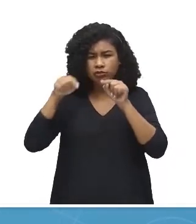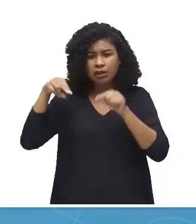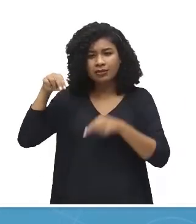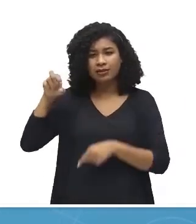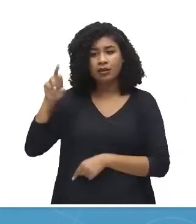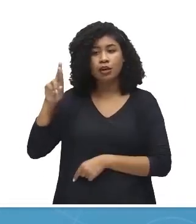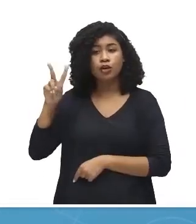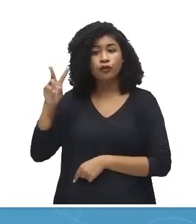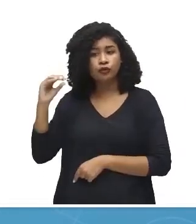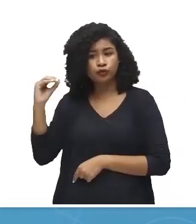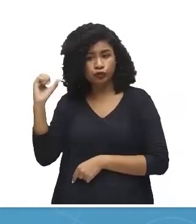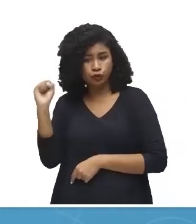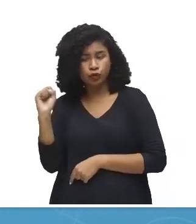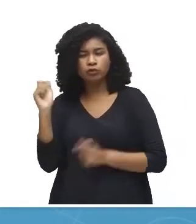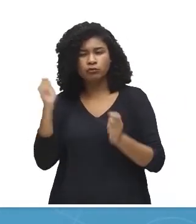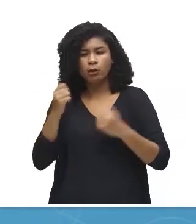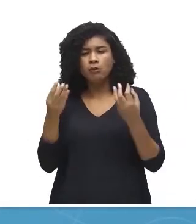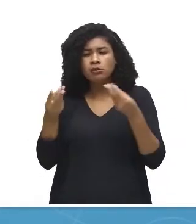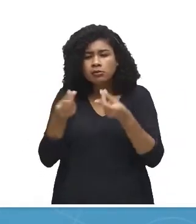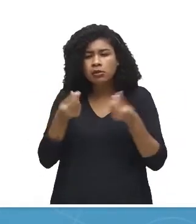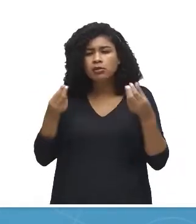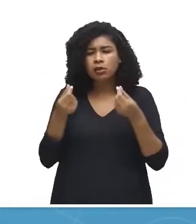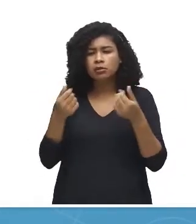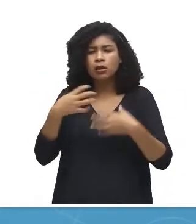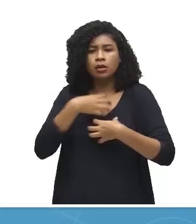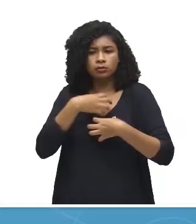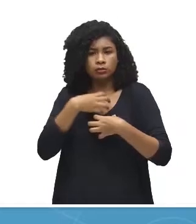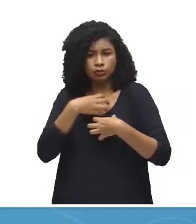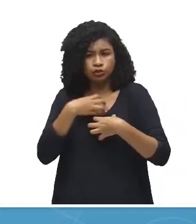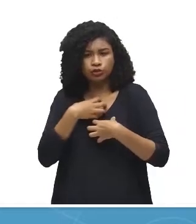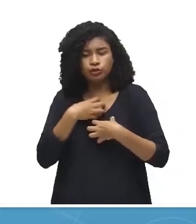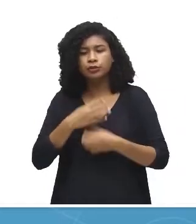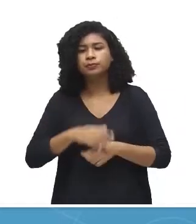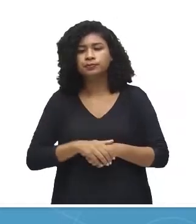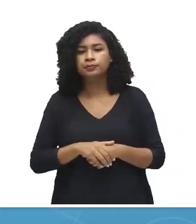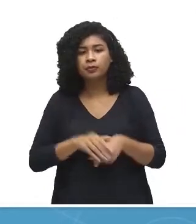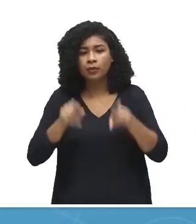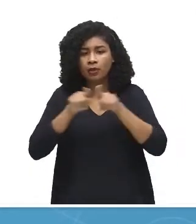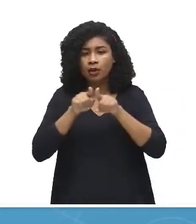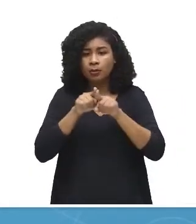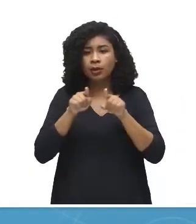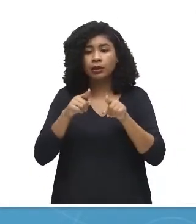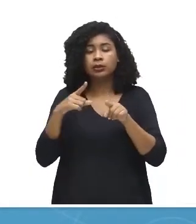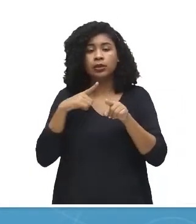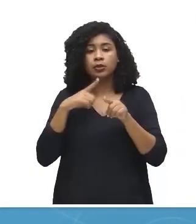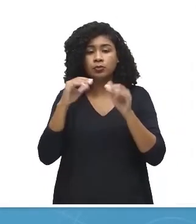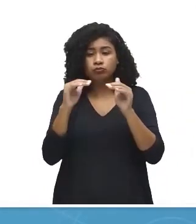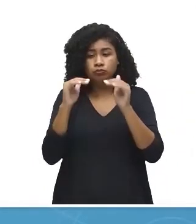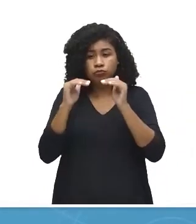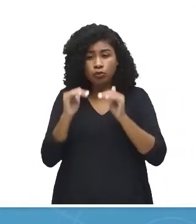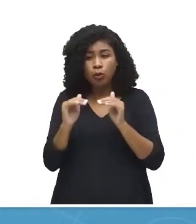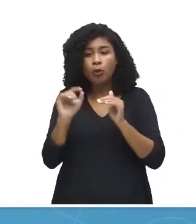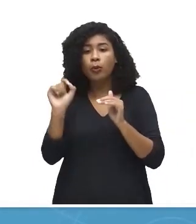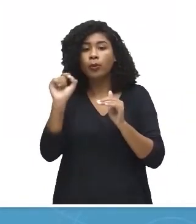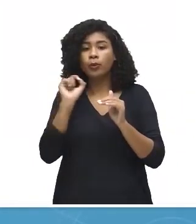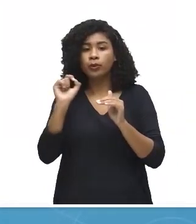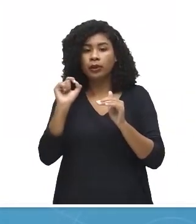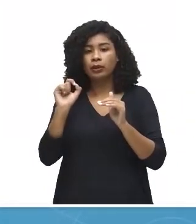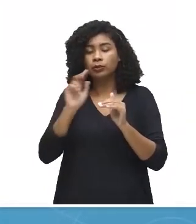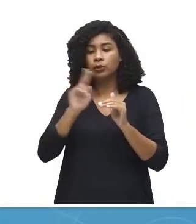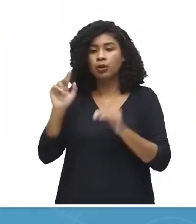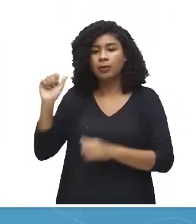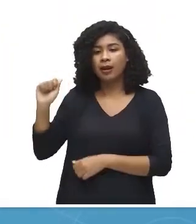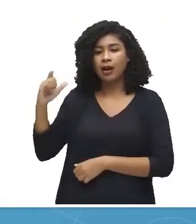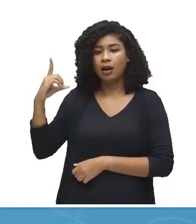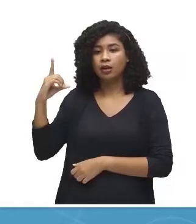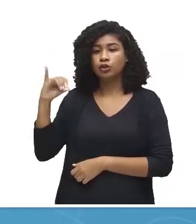que vão ajudar ali na sensação da nossa pele, no nosso tato. E logo aqui a gente tem o nosso tecido adiposo, né, que vai